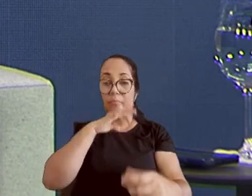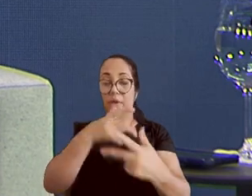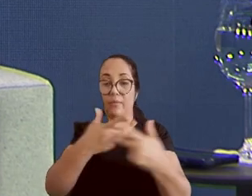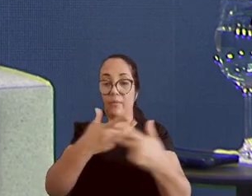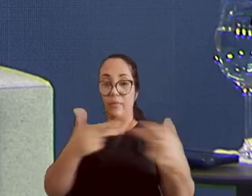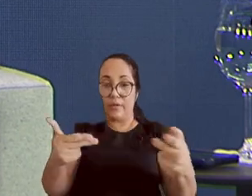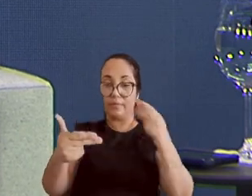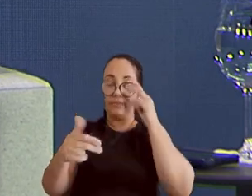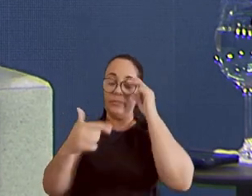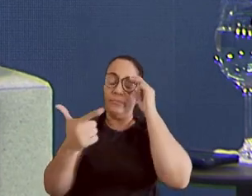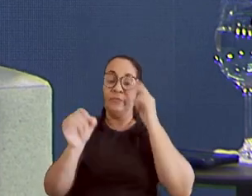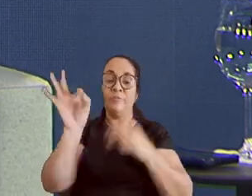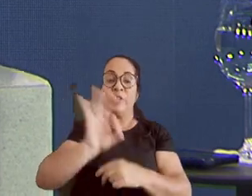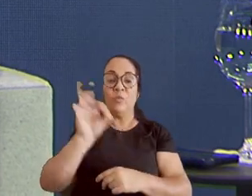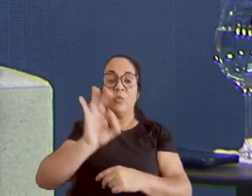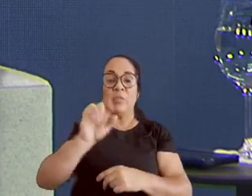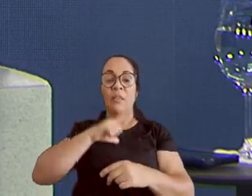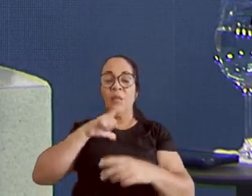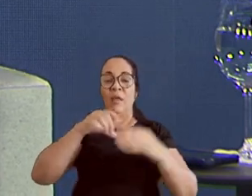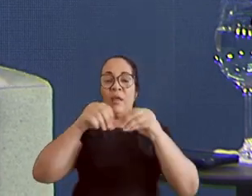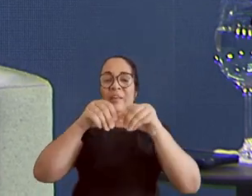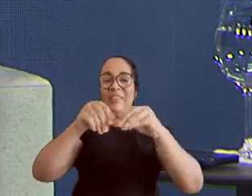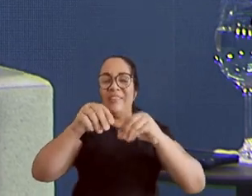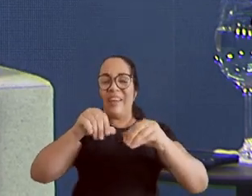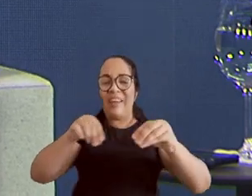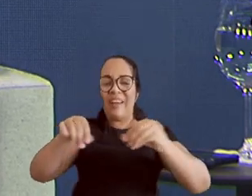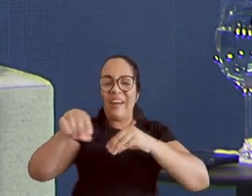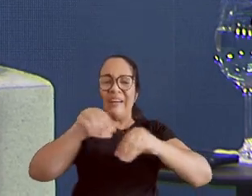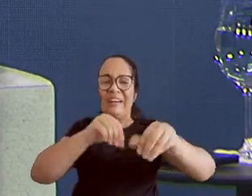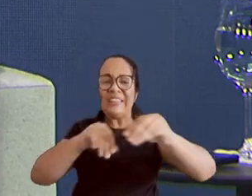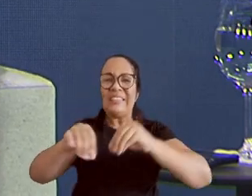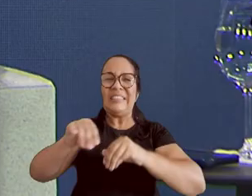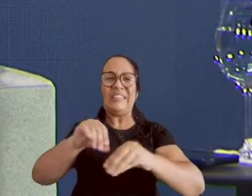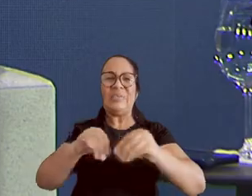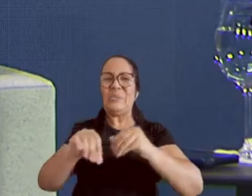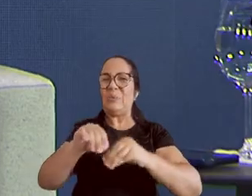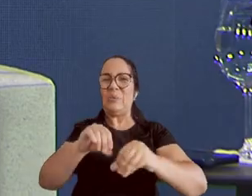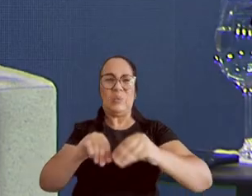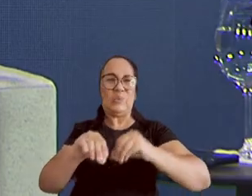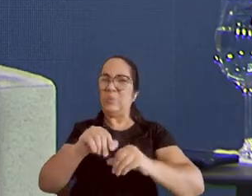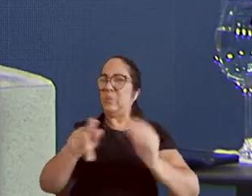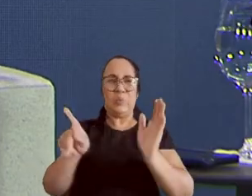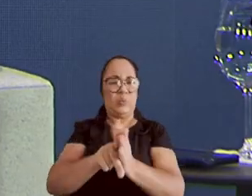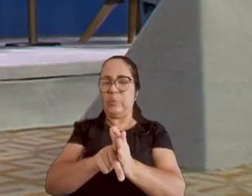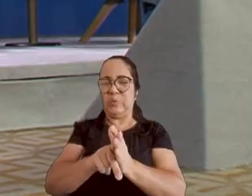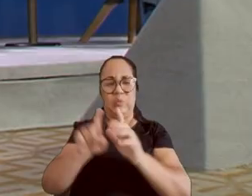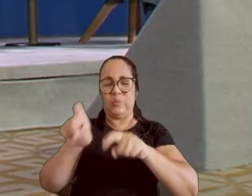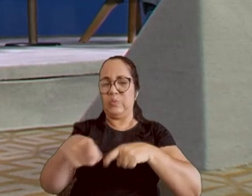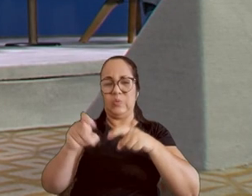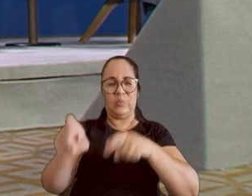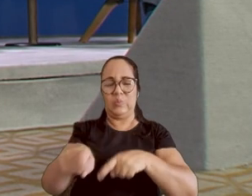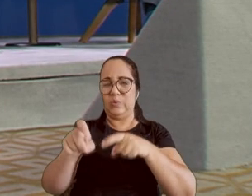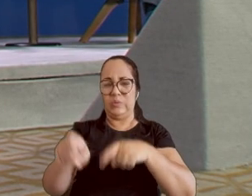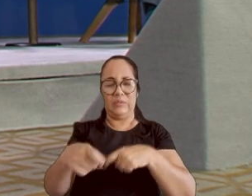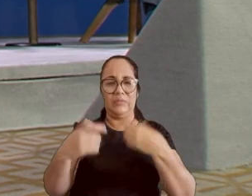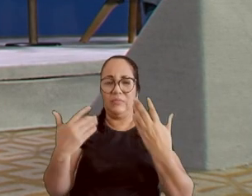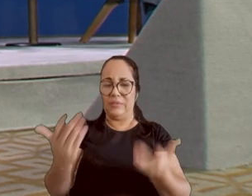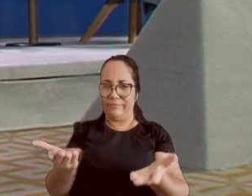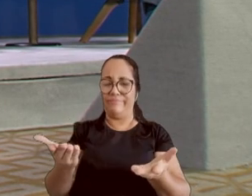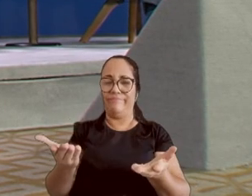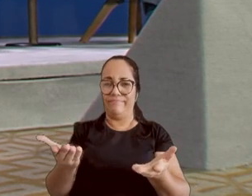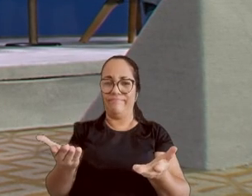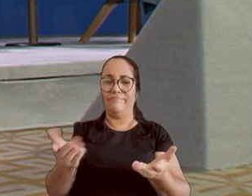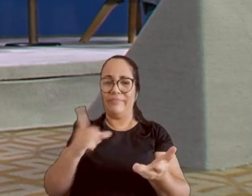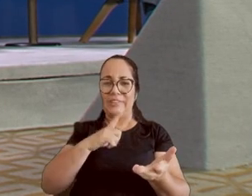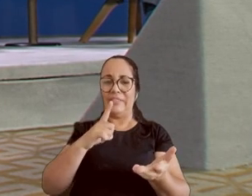a gente tem mais terra degradada do que Terra produzindo agricultura então em tese A Gente Tem muita área para